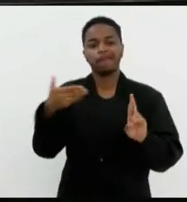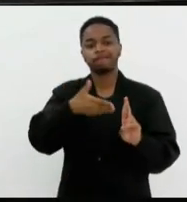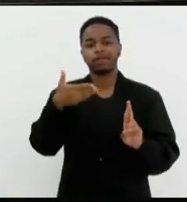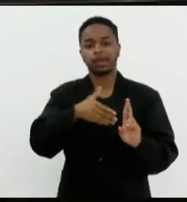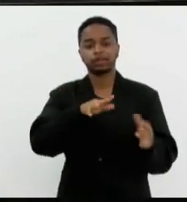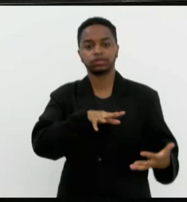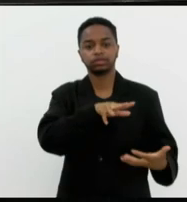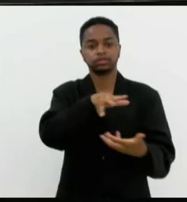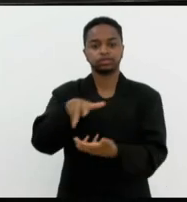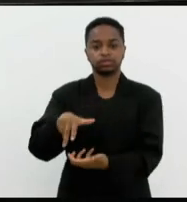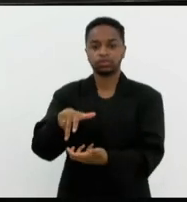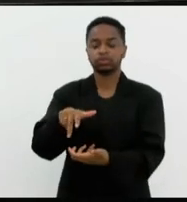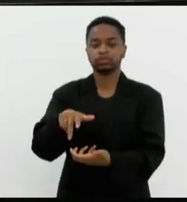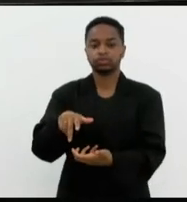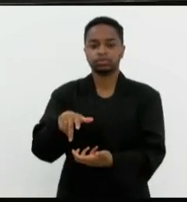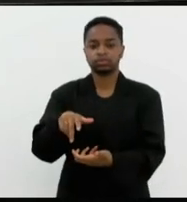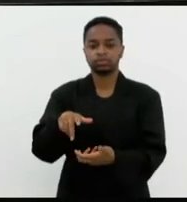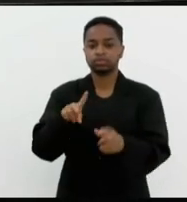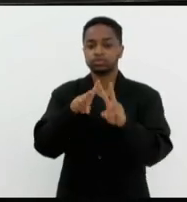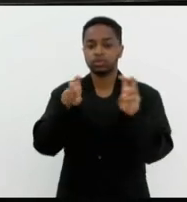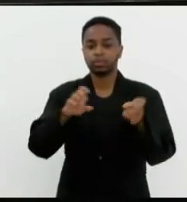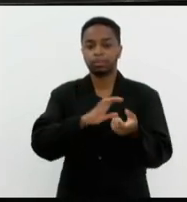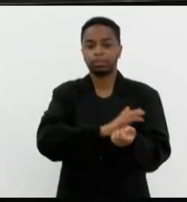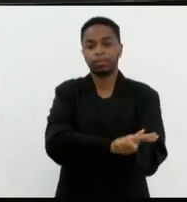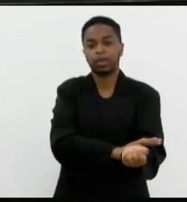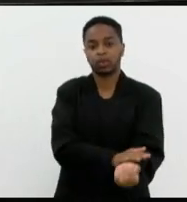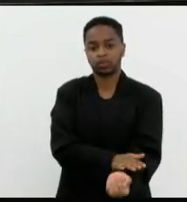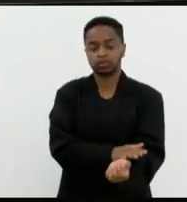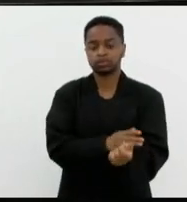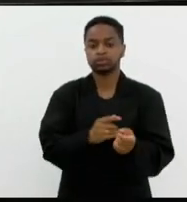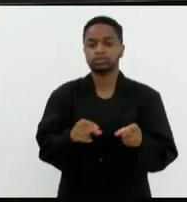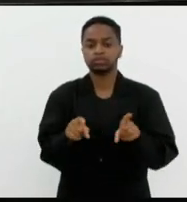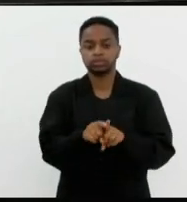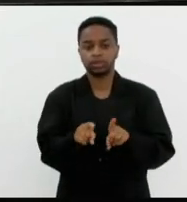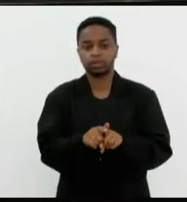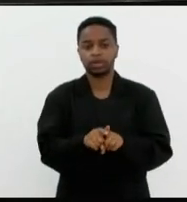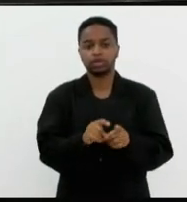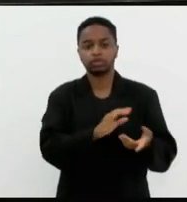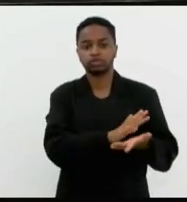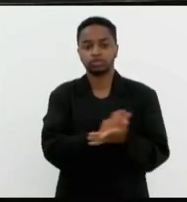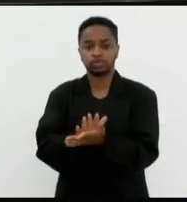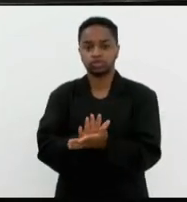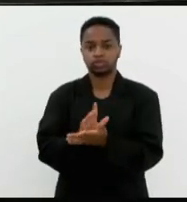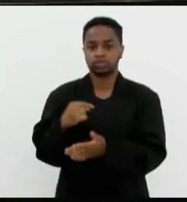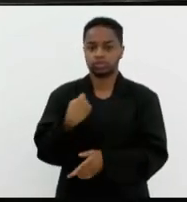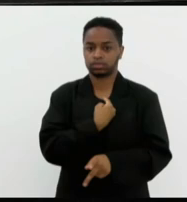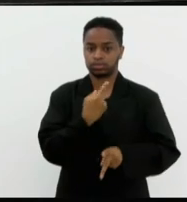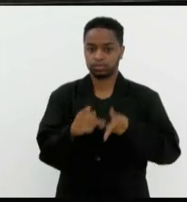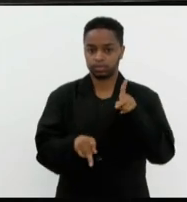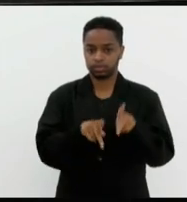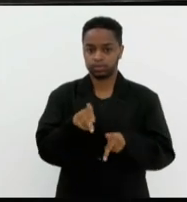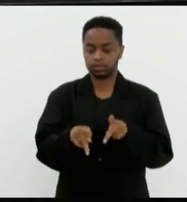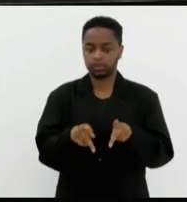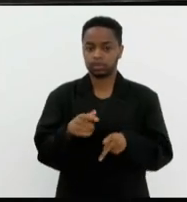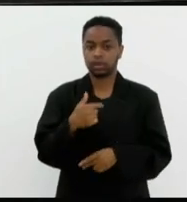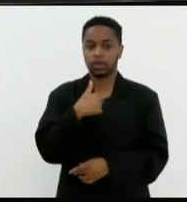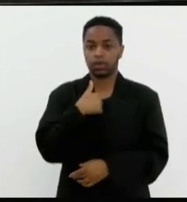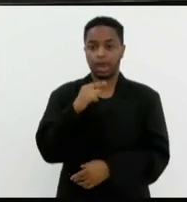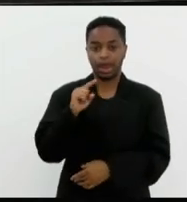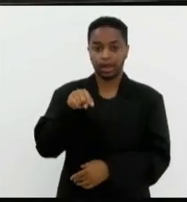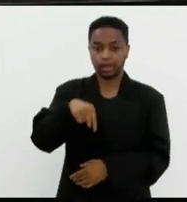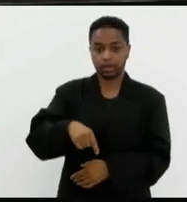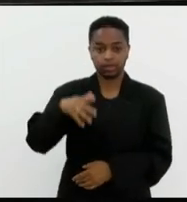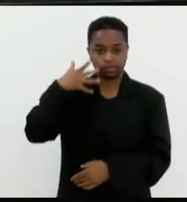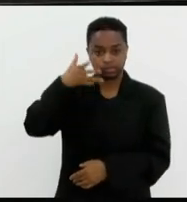internacional na questão do preconceito racial e no extermínio dos nossos. Fico aqui, termino o